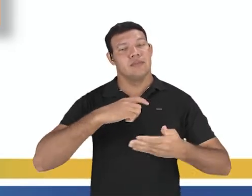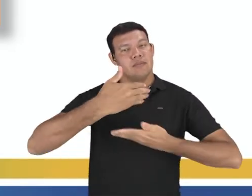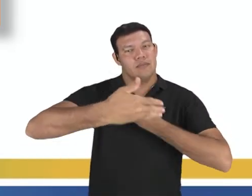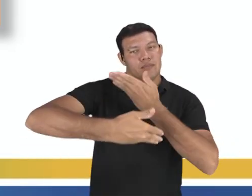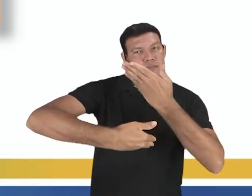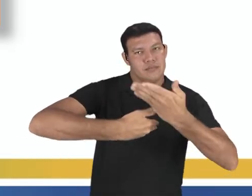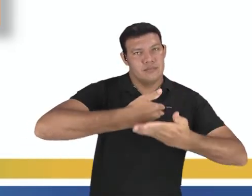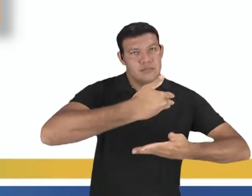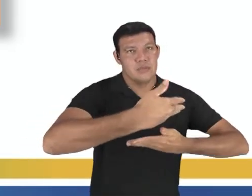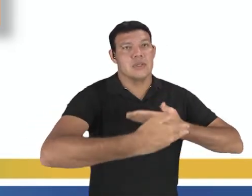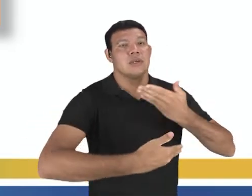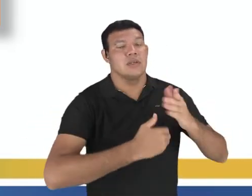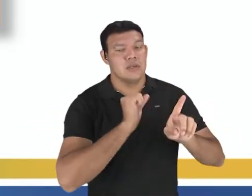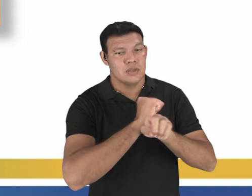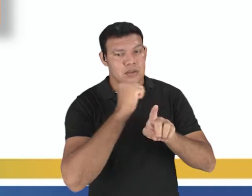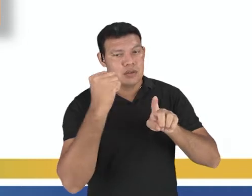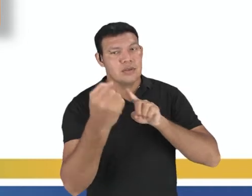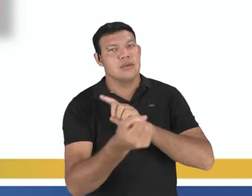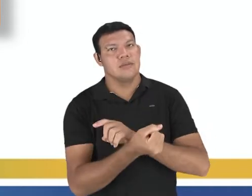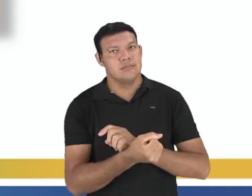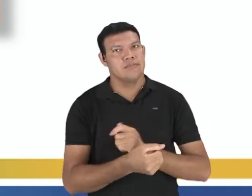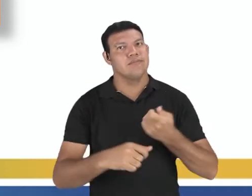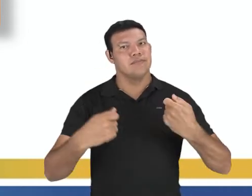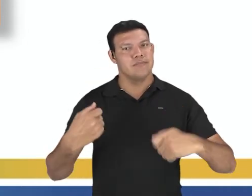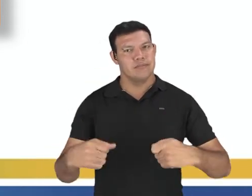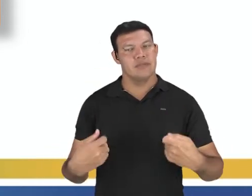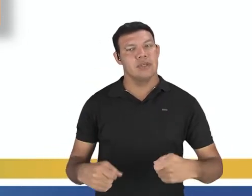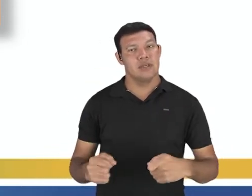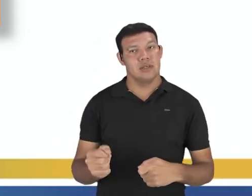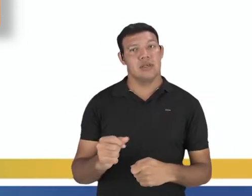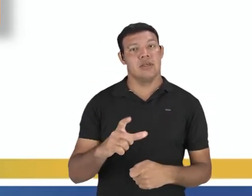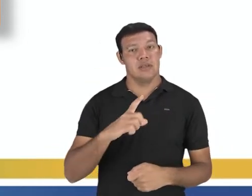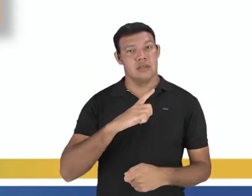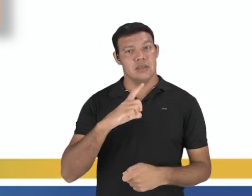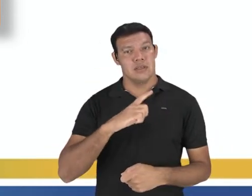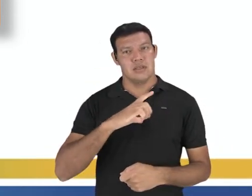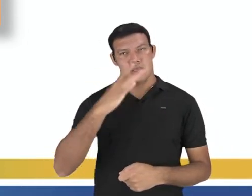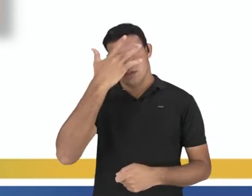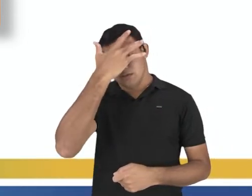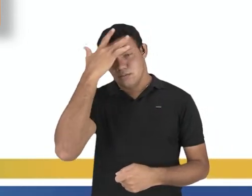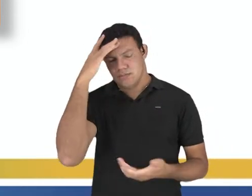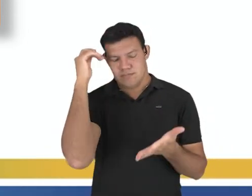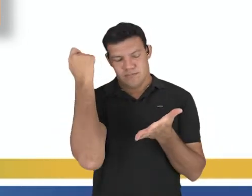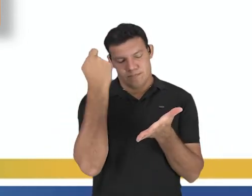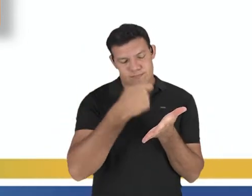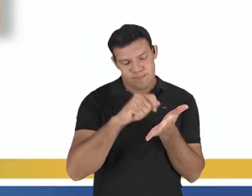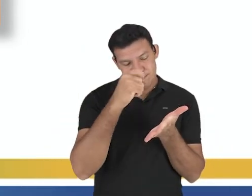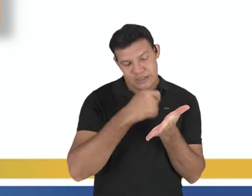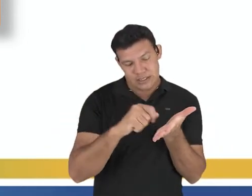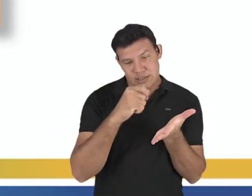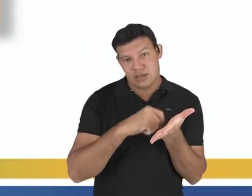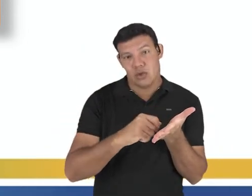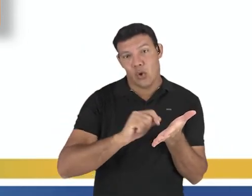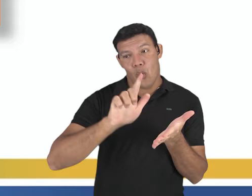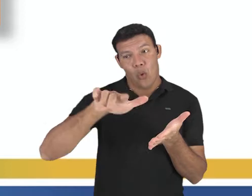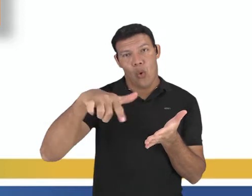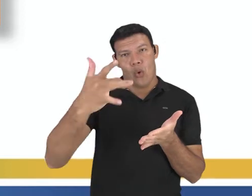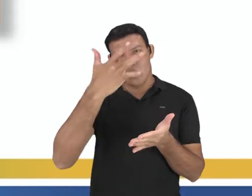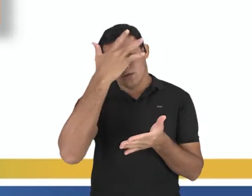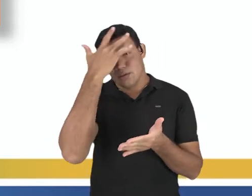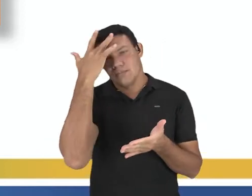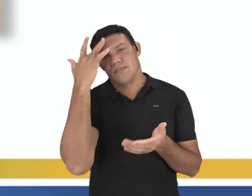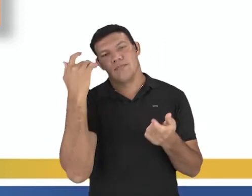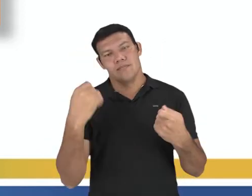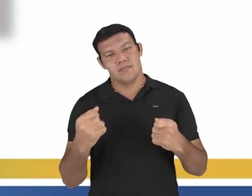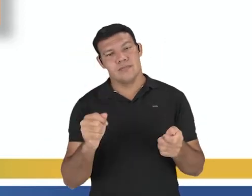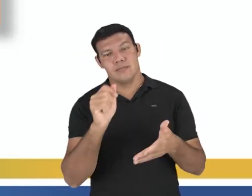dizer, que é preciso que haja alguém que escreva e alguém que leia. Só haverá obra nessa